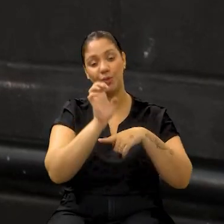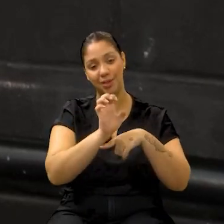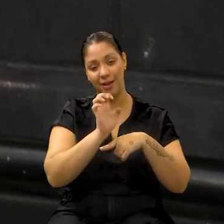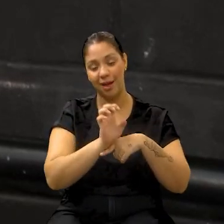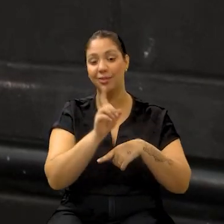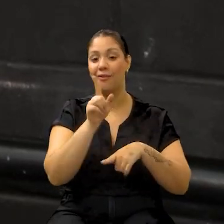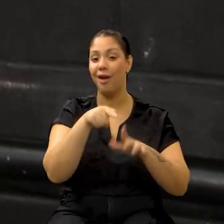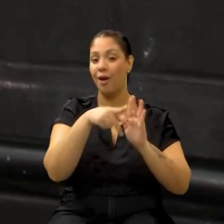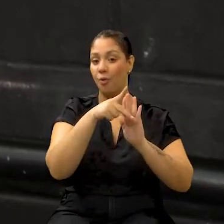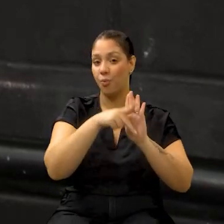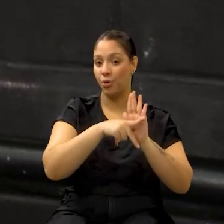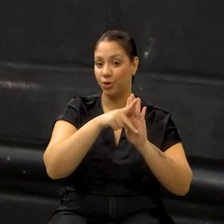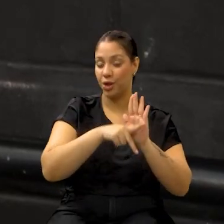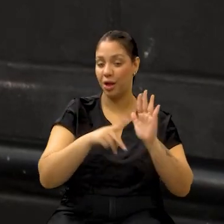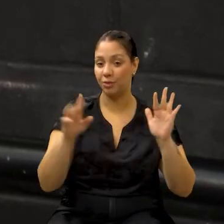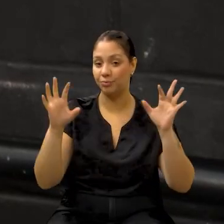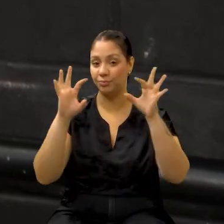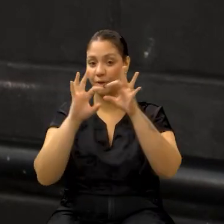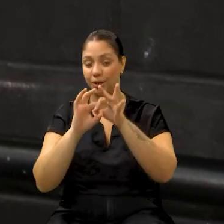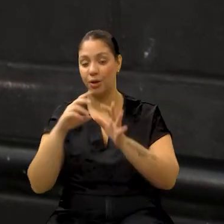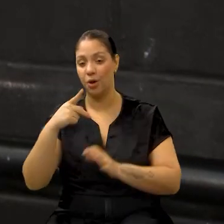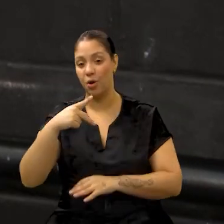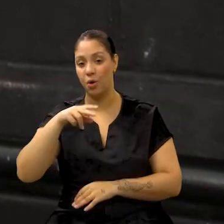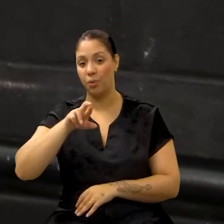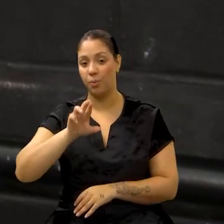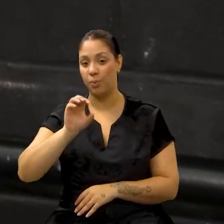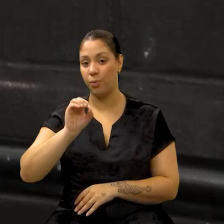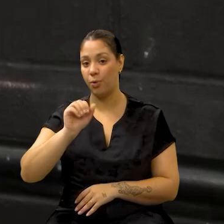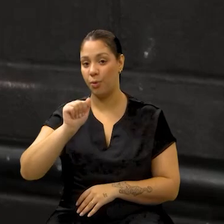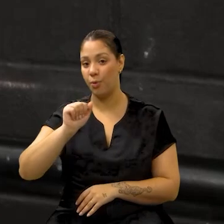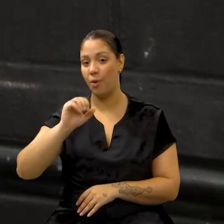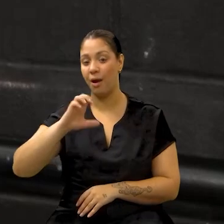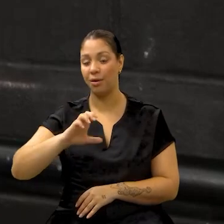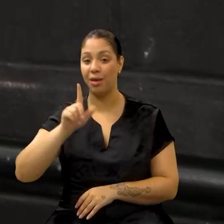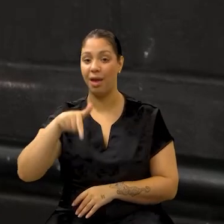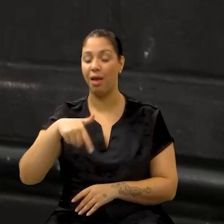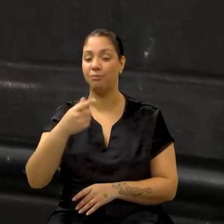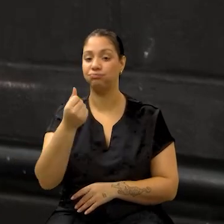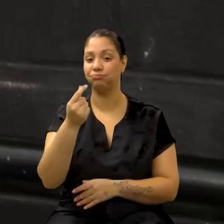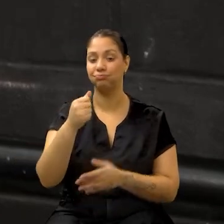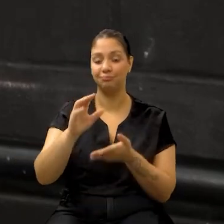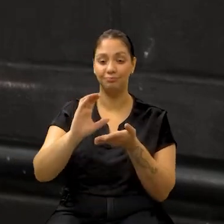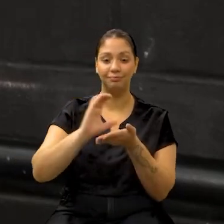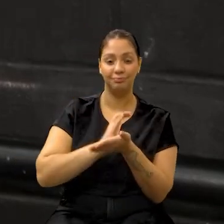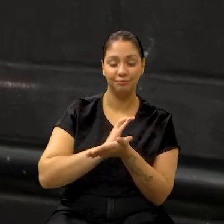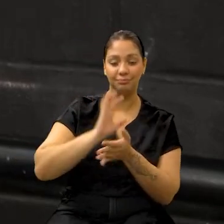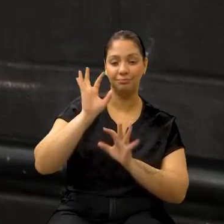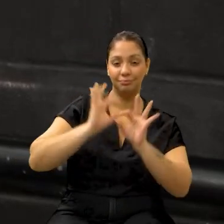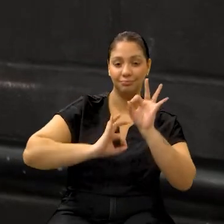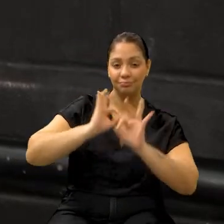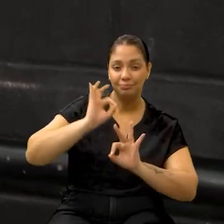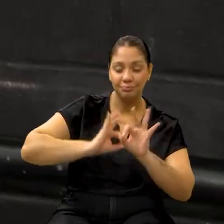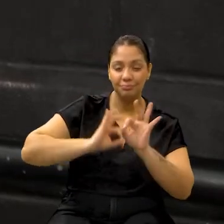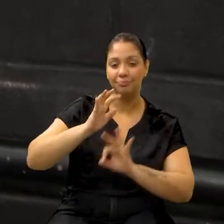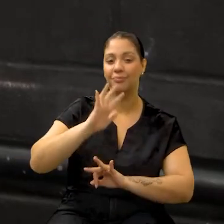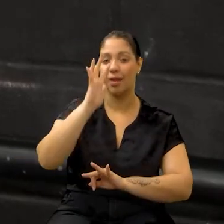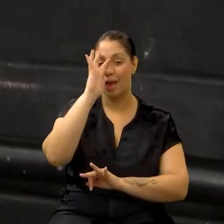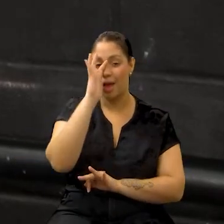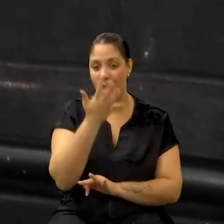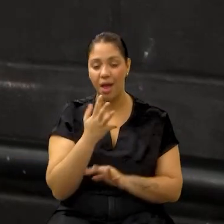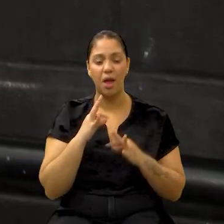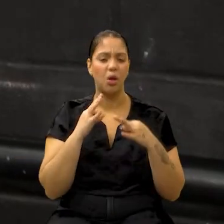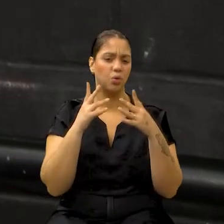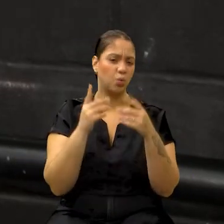Secretaria de Cultura do Estado. É um projeto vinculado ao PROAC, então nós recebemos uma verba para que a